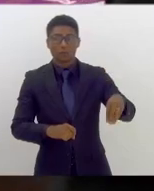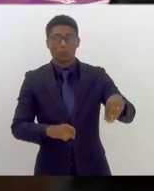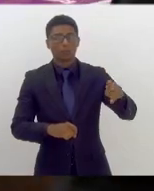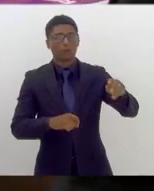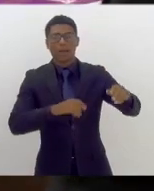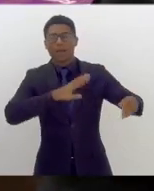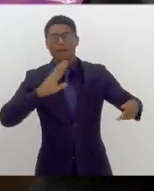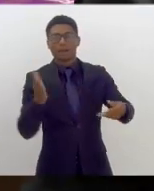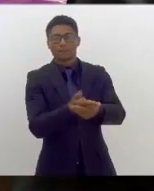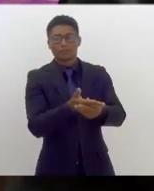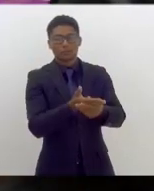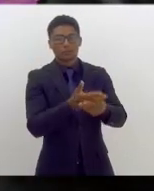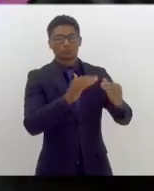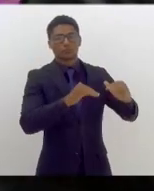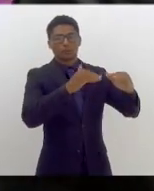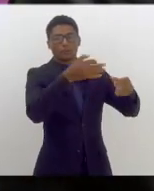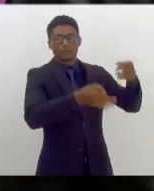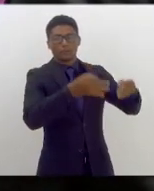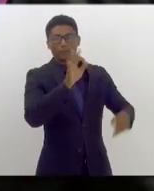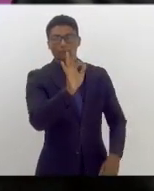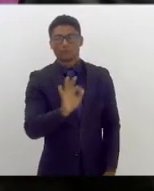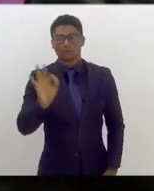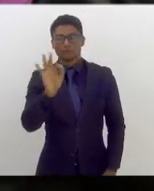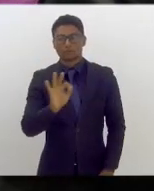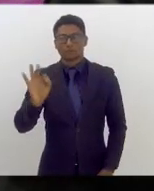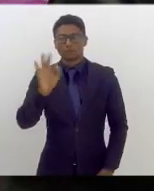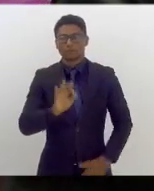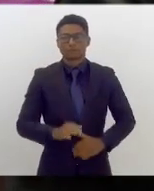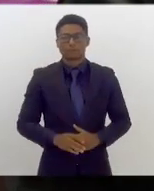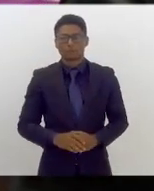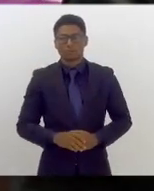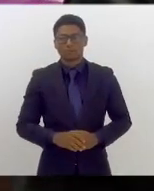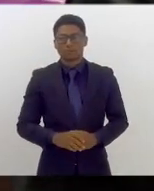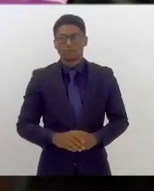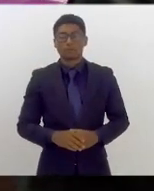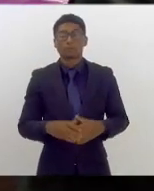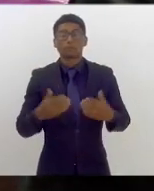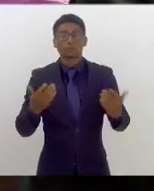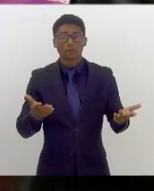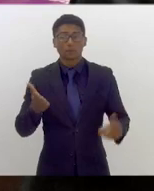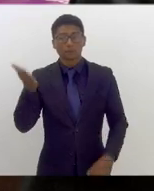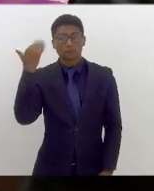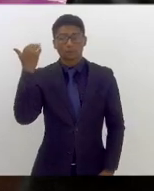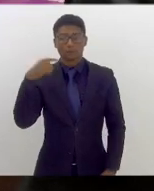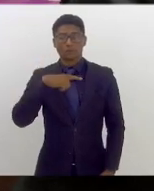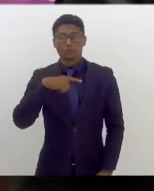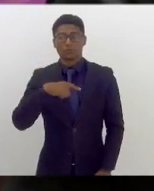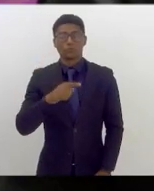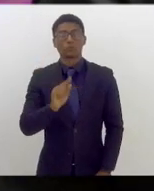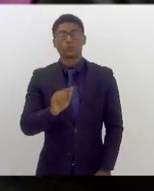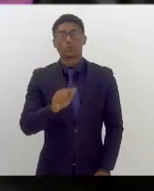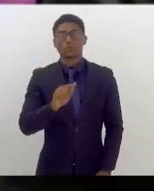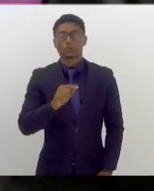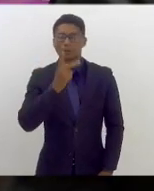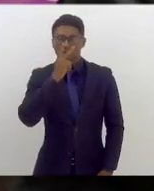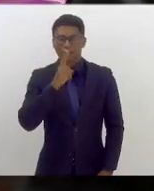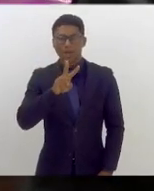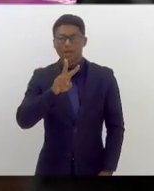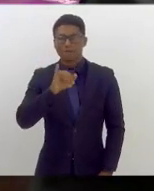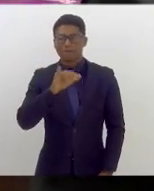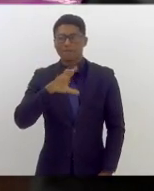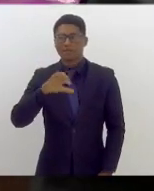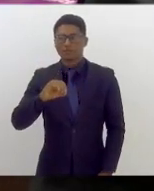no Supremo Tribunal Federal e considerou a época que havia vício de iniciativa que